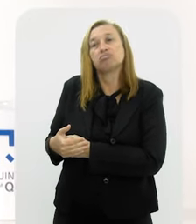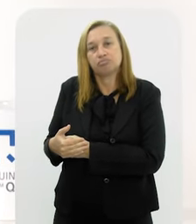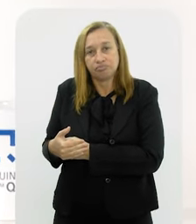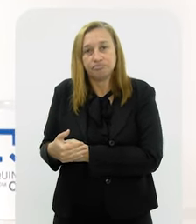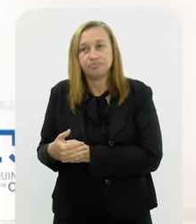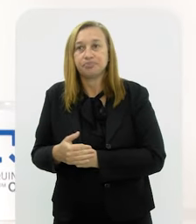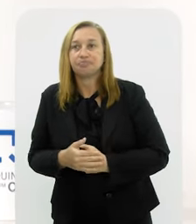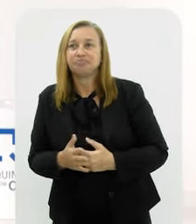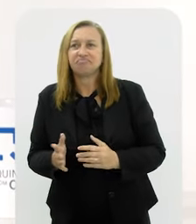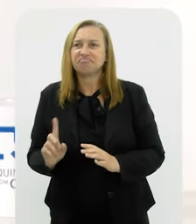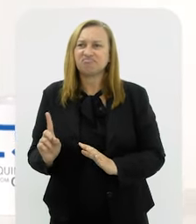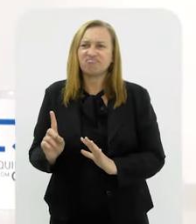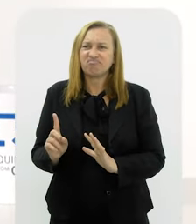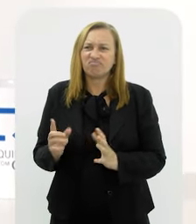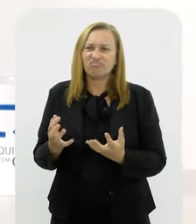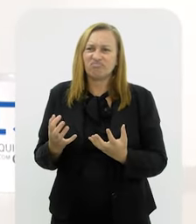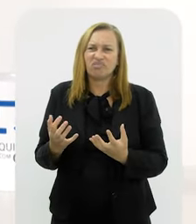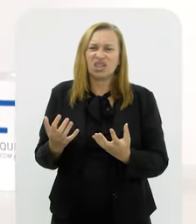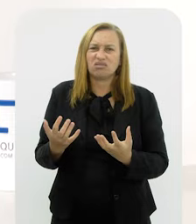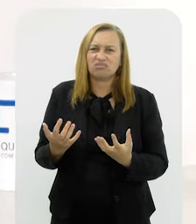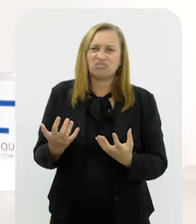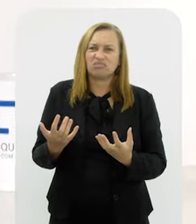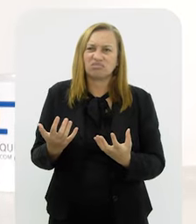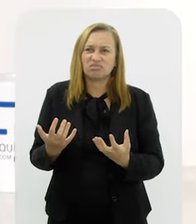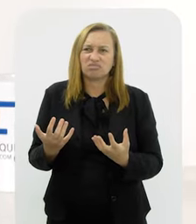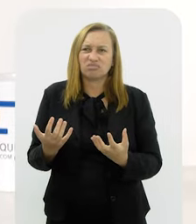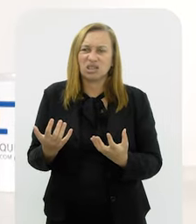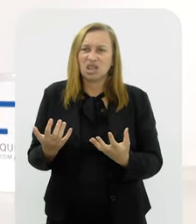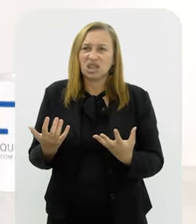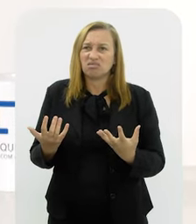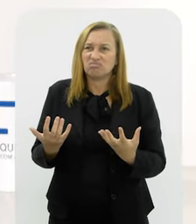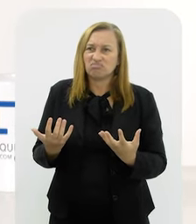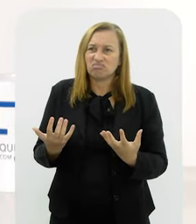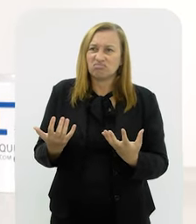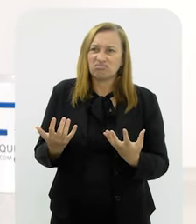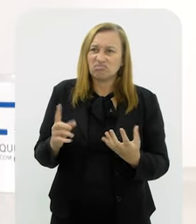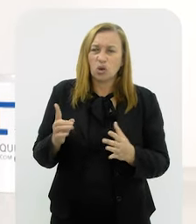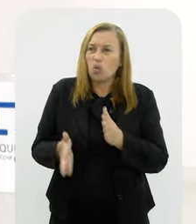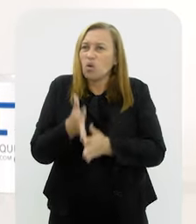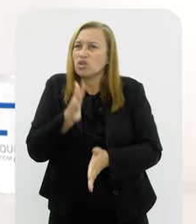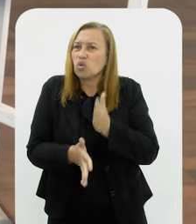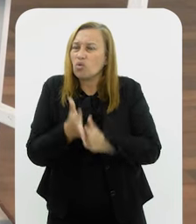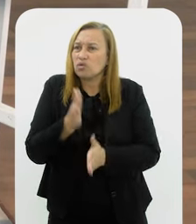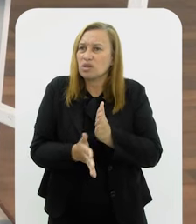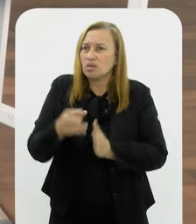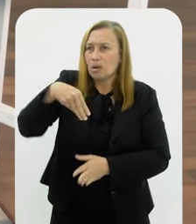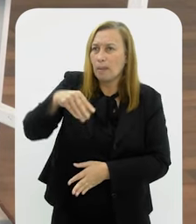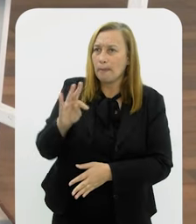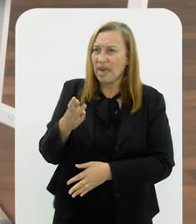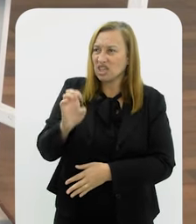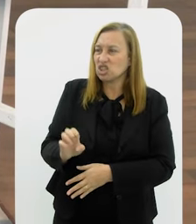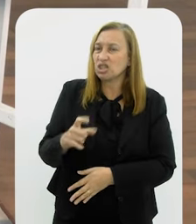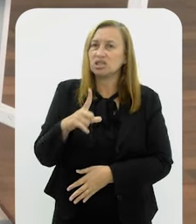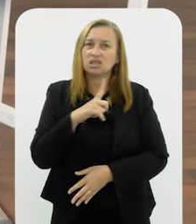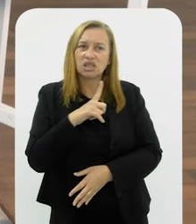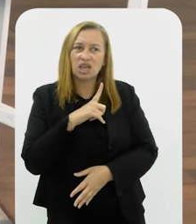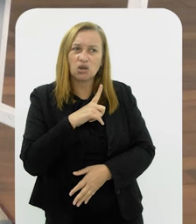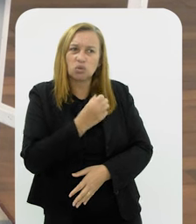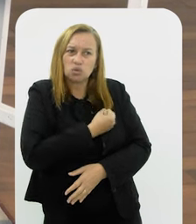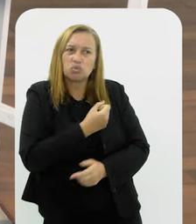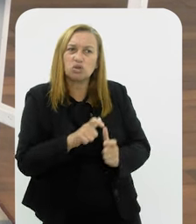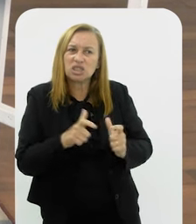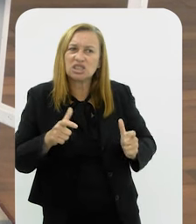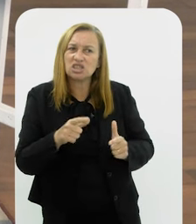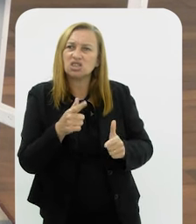eu, para não ter esse atrito com o mestre, sabe? A gente tem uma margem de erro aí, Jorge? Você acha que existe